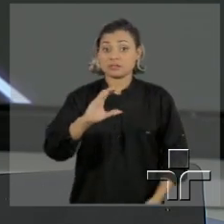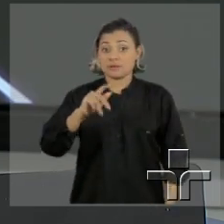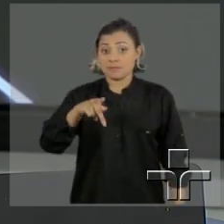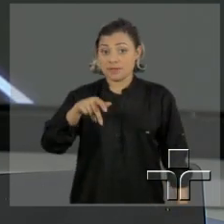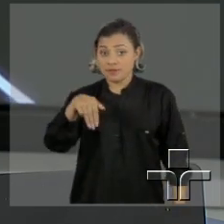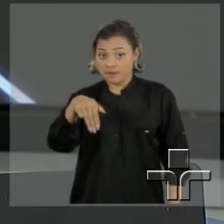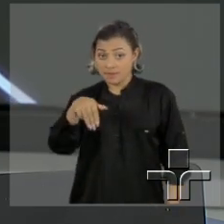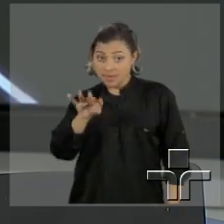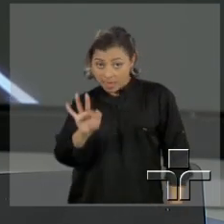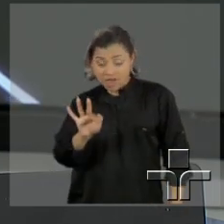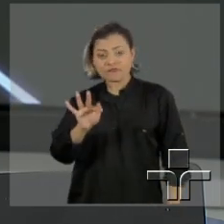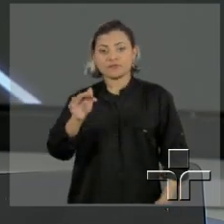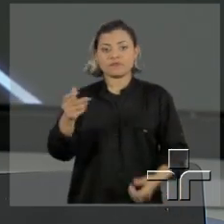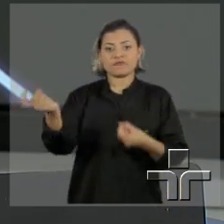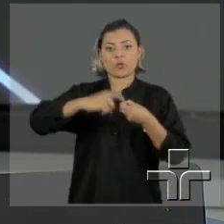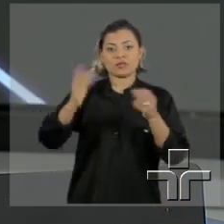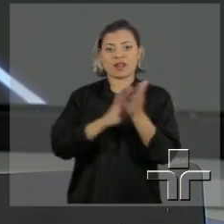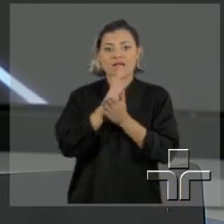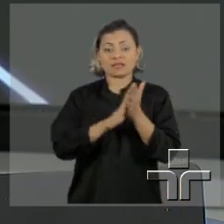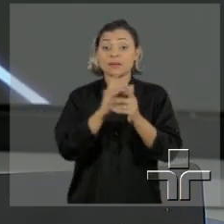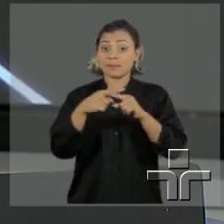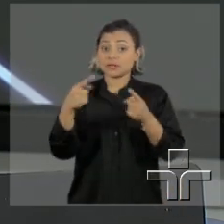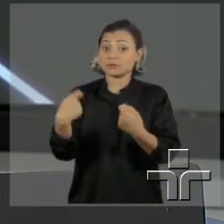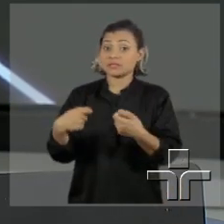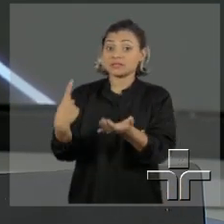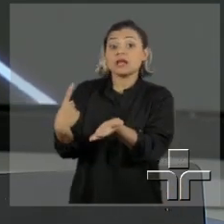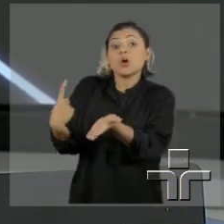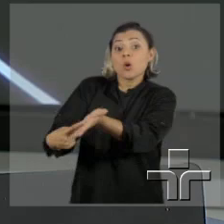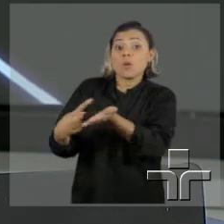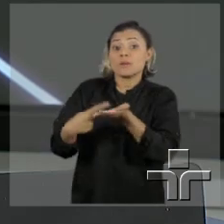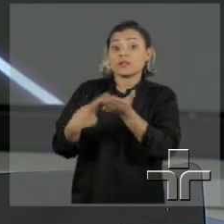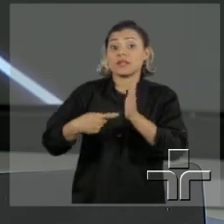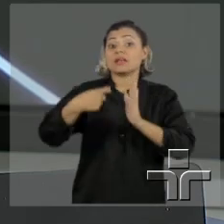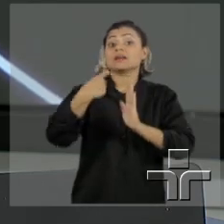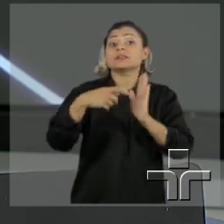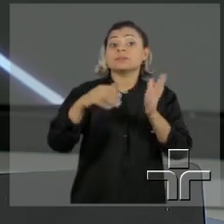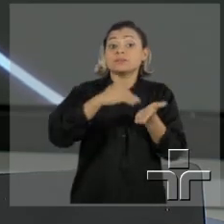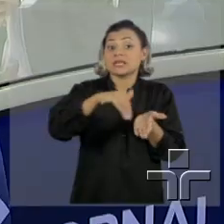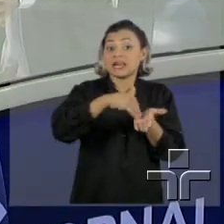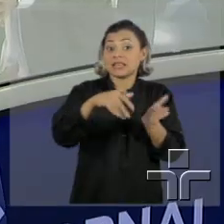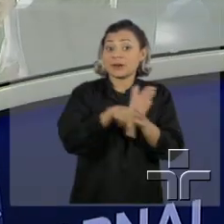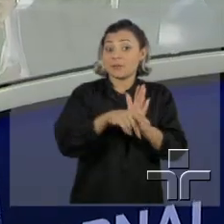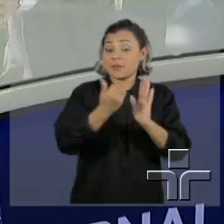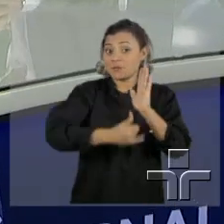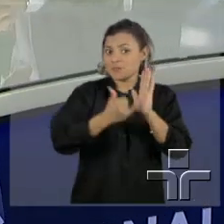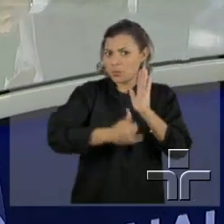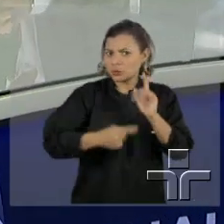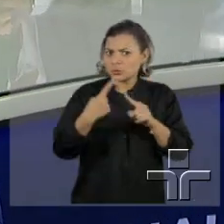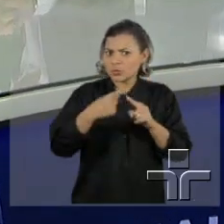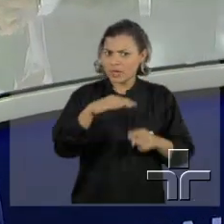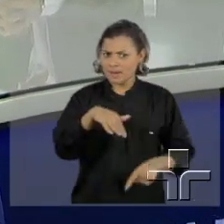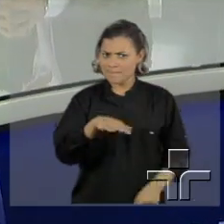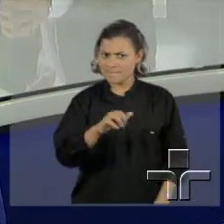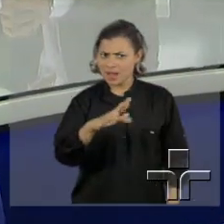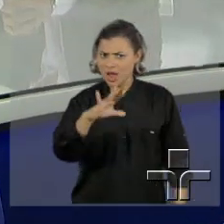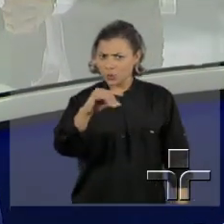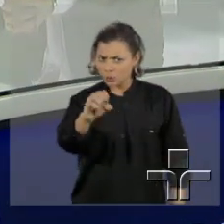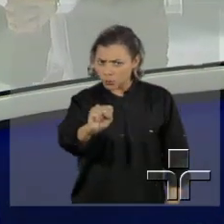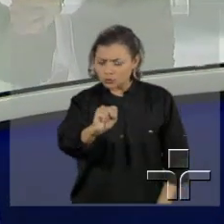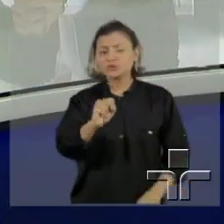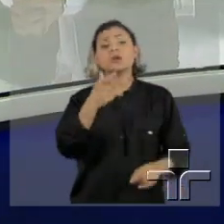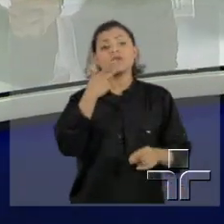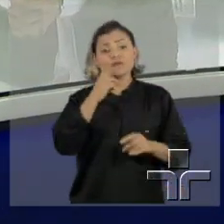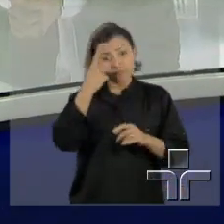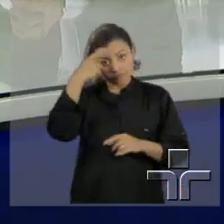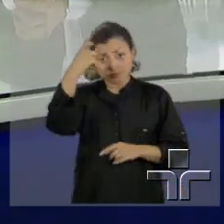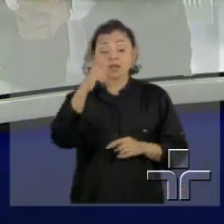voltar, só que ele precisa combinar com o secretário da Receita, né? O secretário especial da Receita, o Marco Cintra. Segundo o Marco Cintra, a ideia parece que da equipe